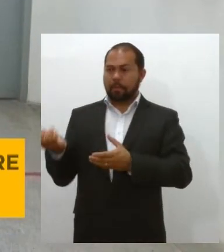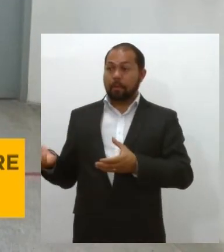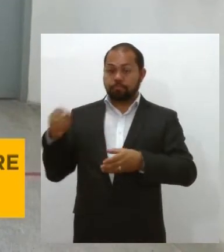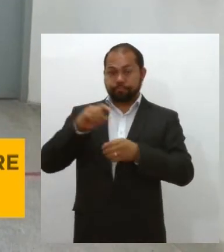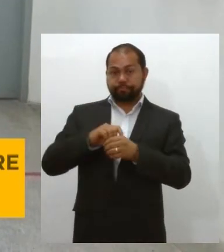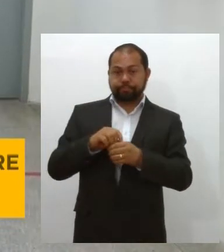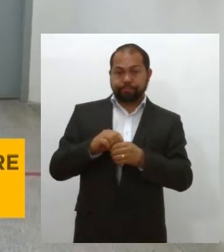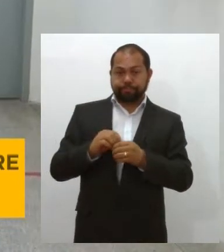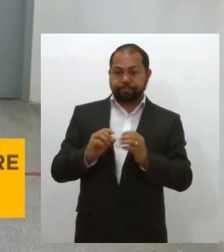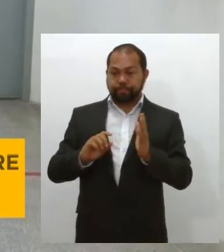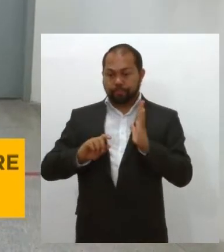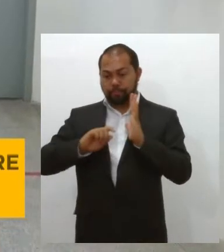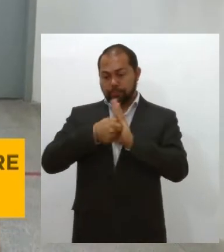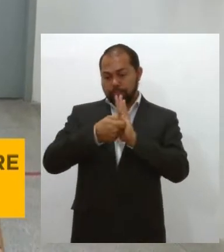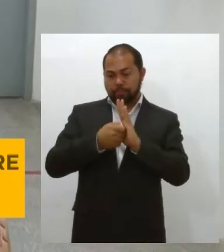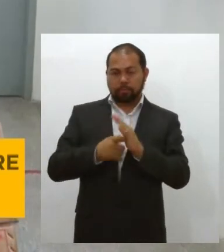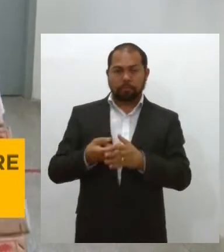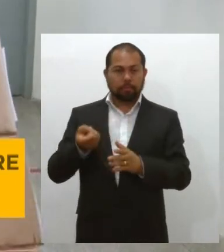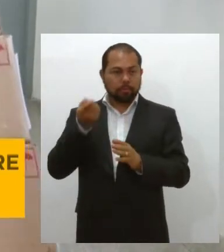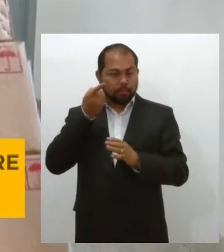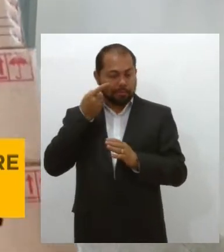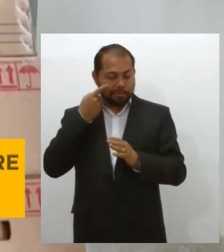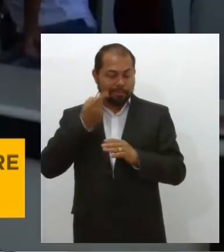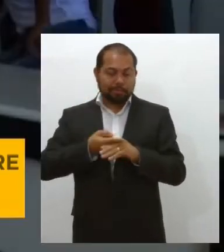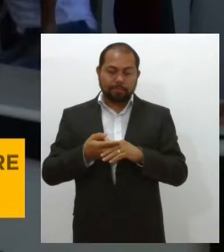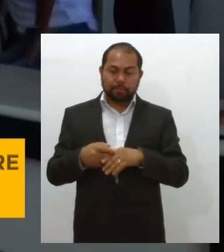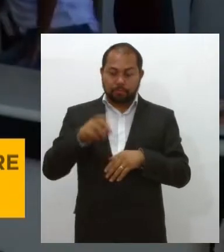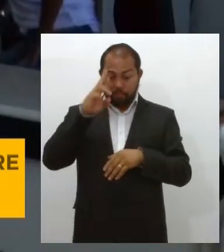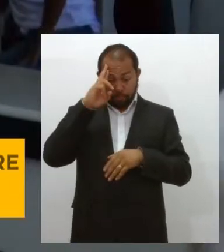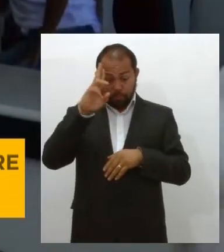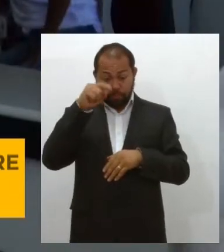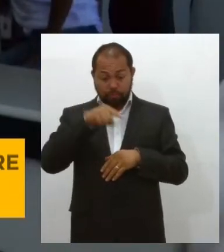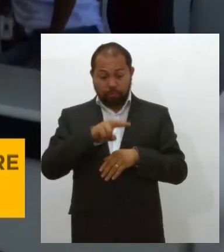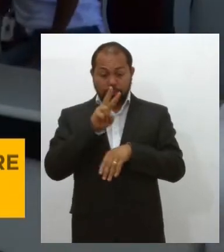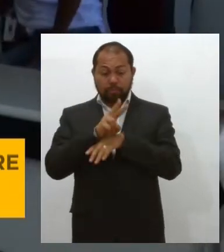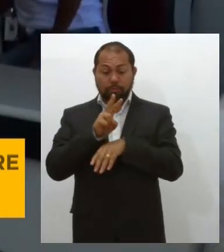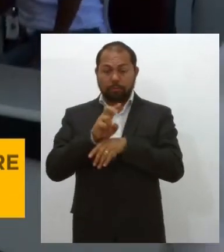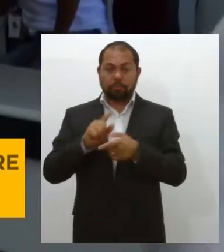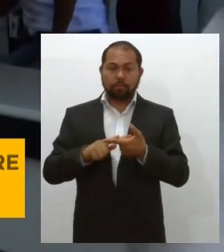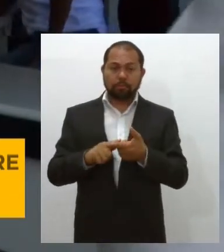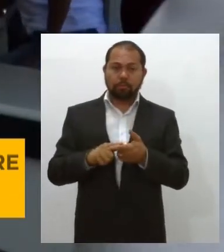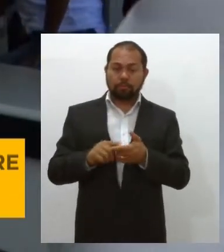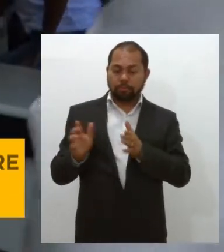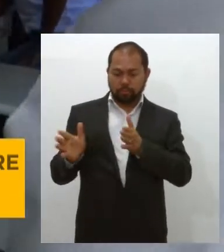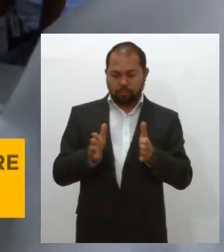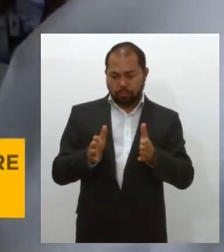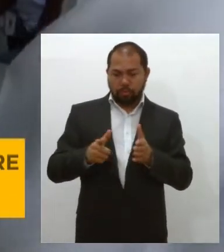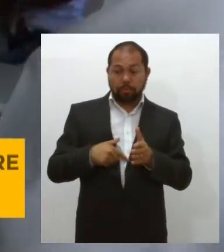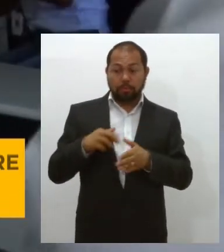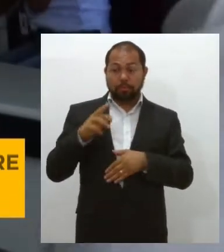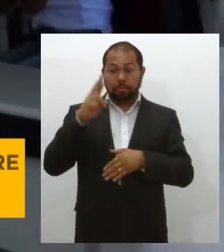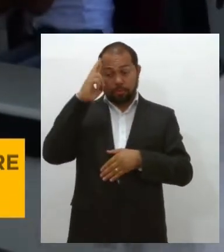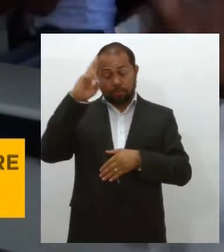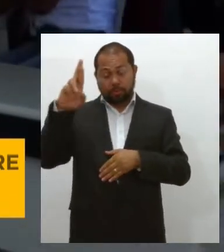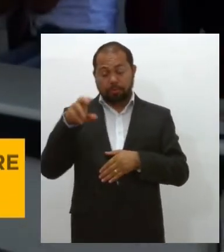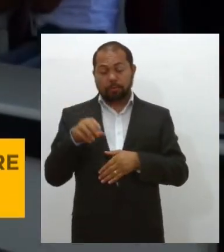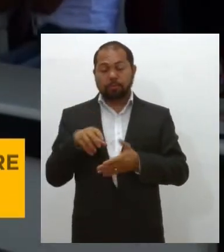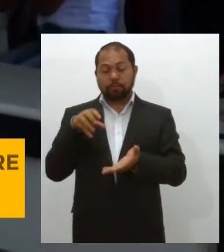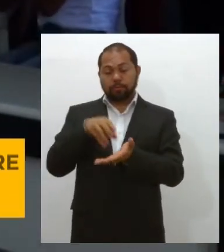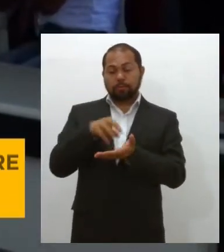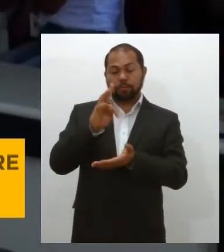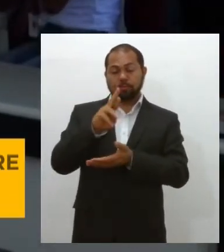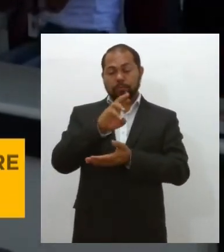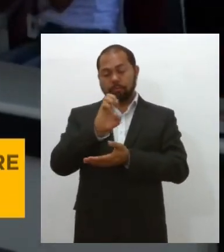lacradas e conferidas pelos supervisores. Uma etapa que a chefe de seção de urnas do TRE em